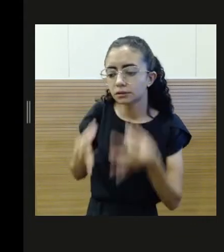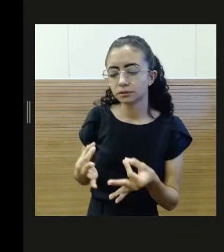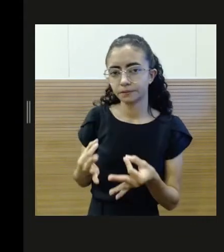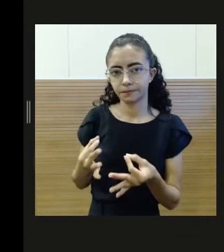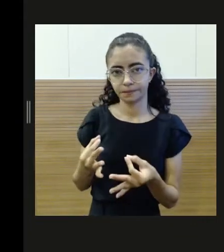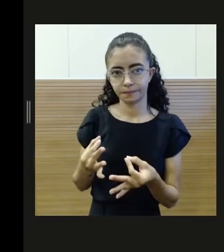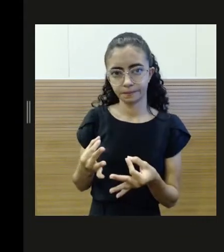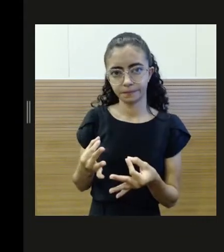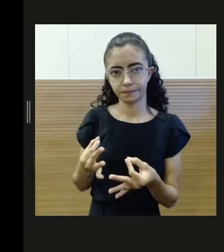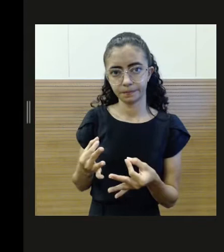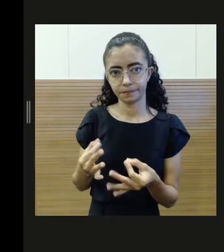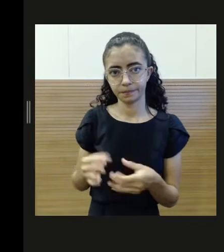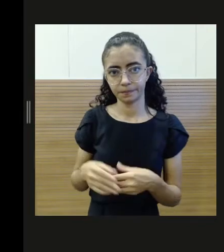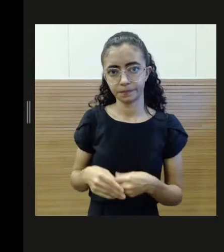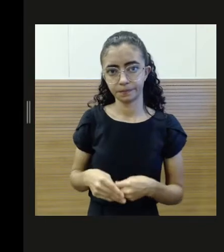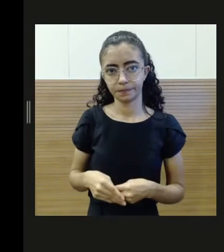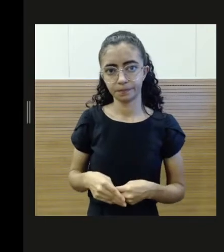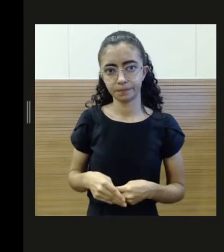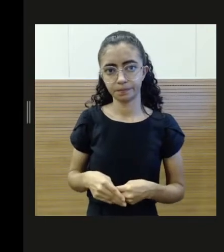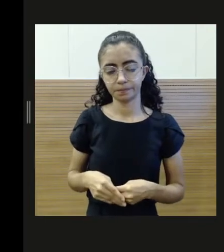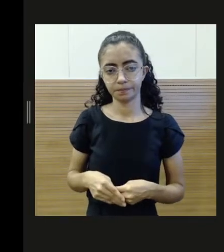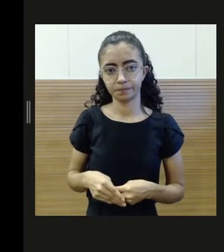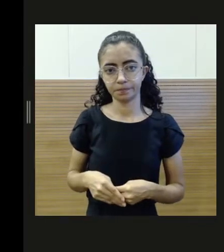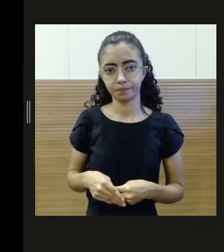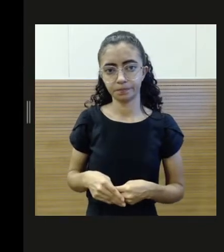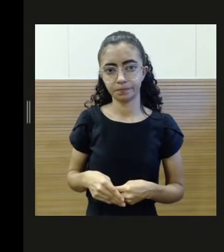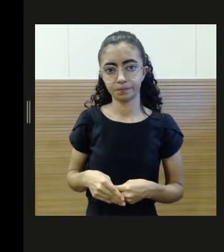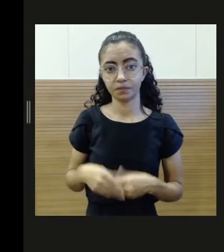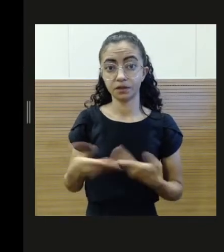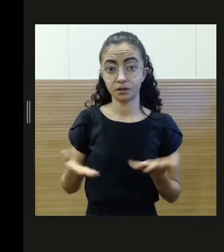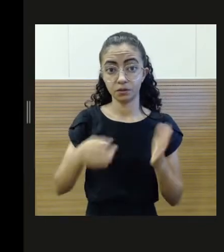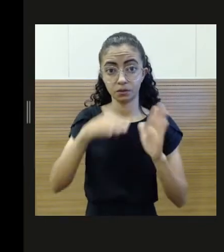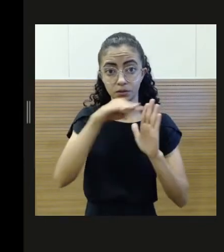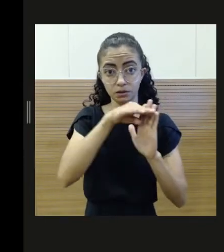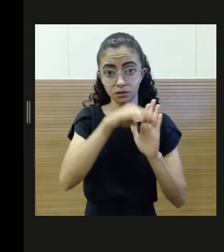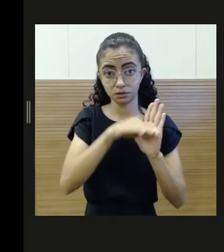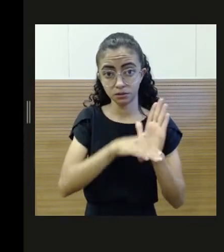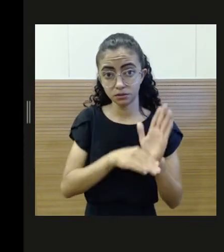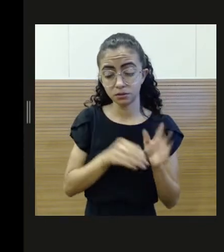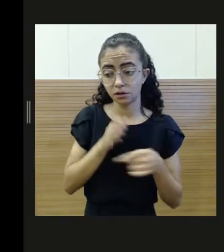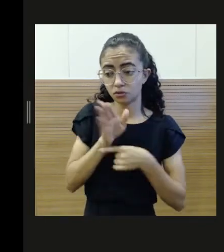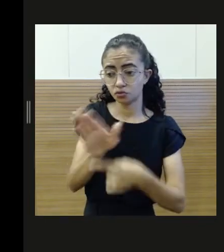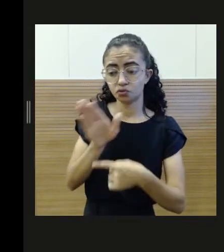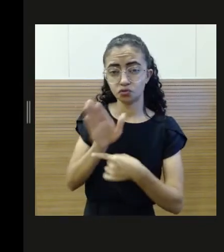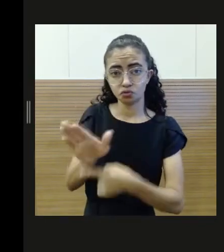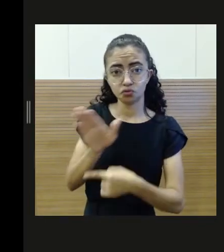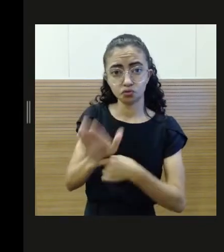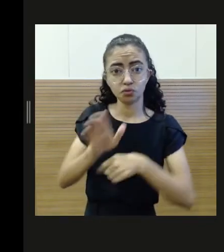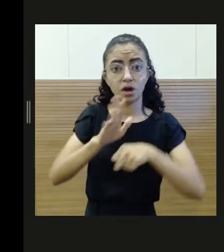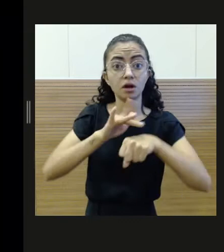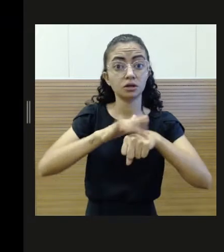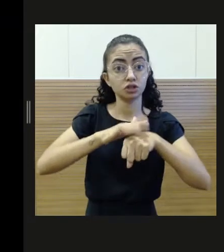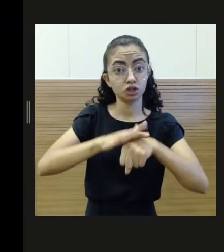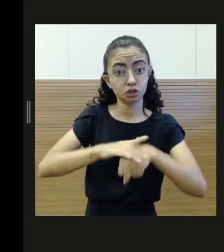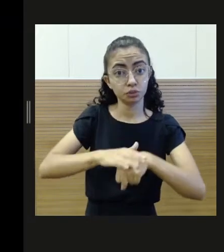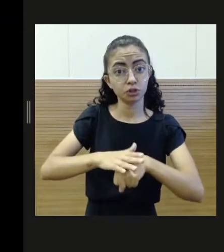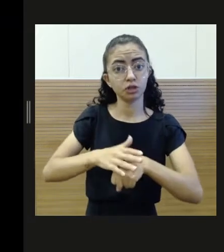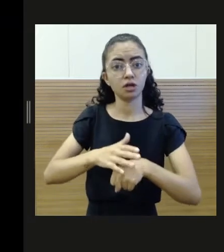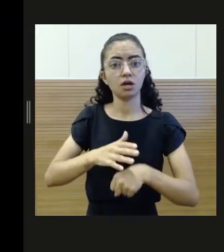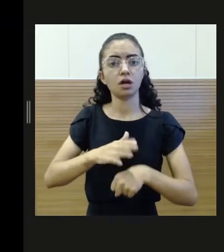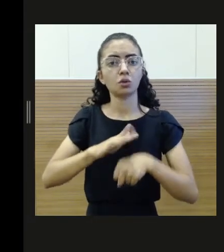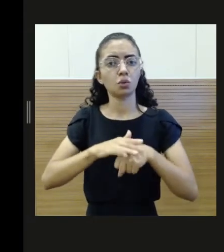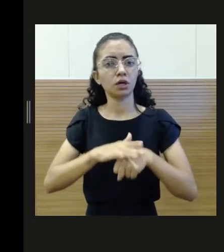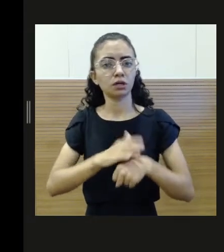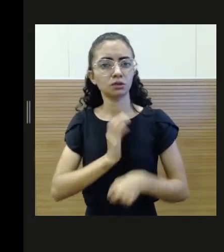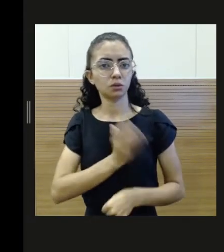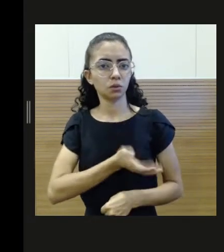E isso é visto independente. E esses guias provavelmente ajudaram a reduzir a doenças cardiovasculares,